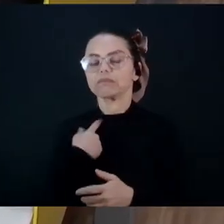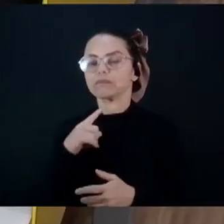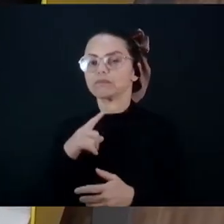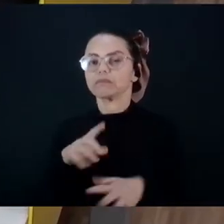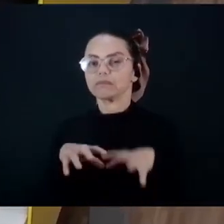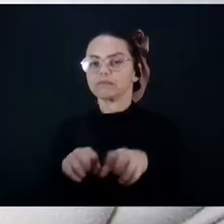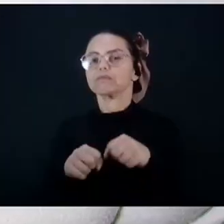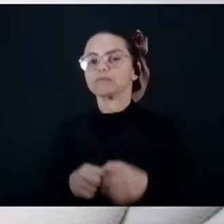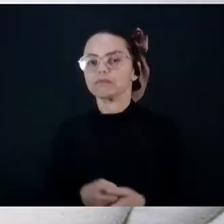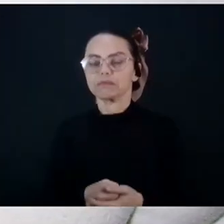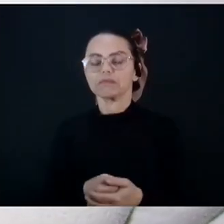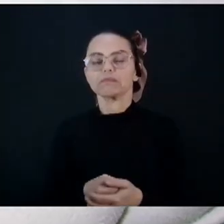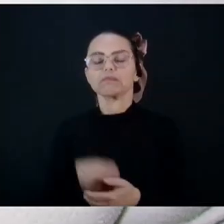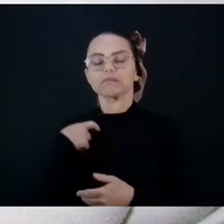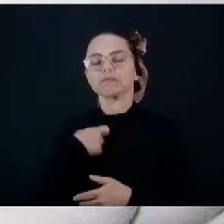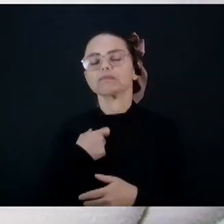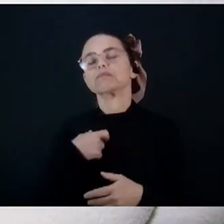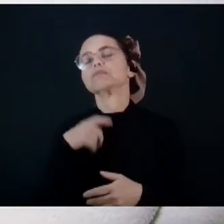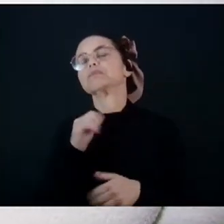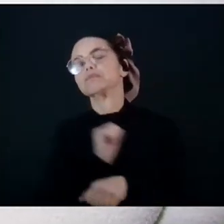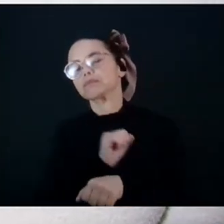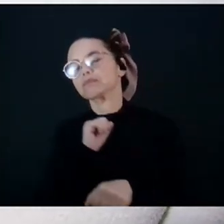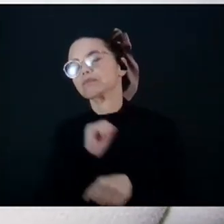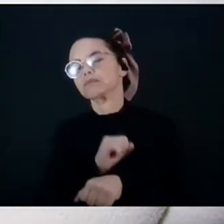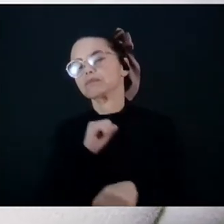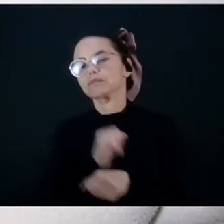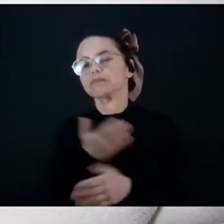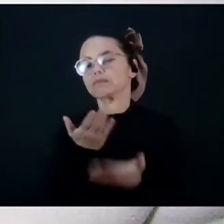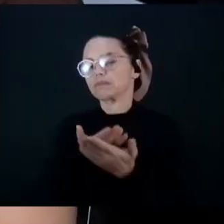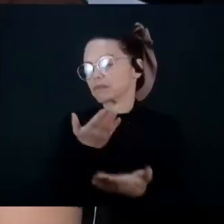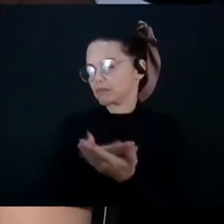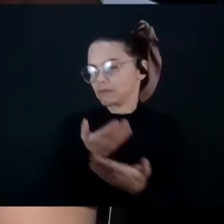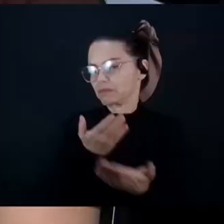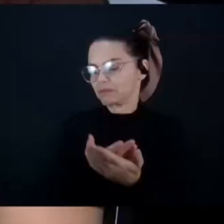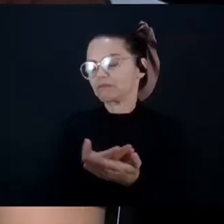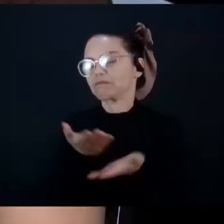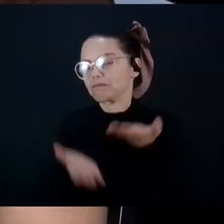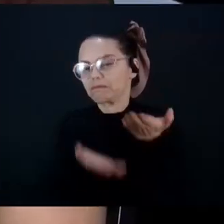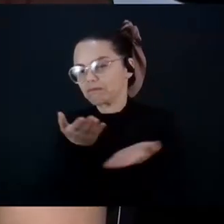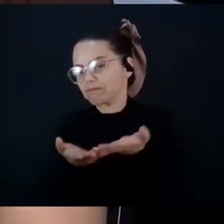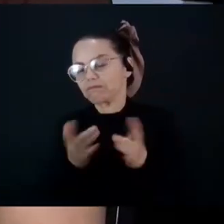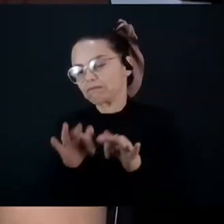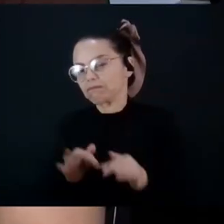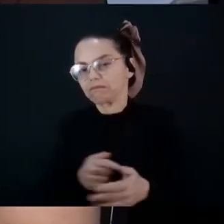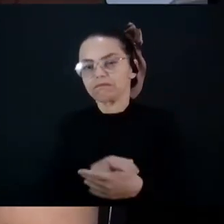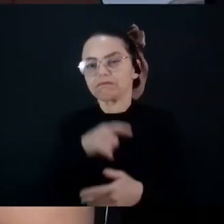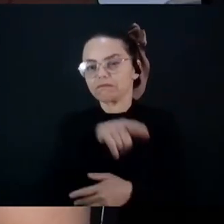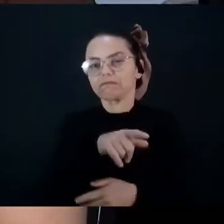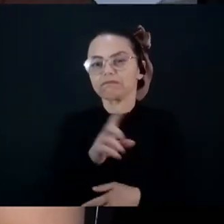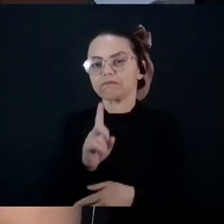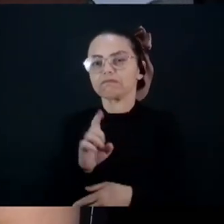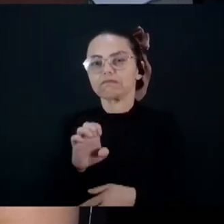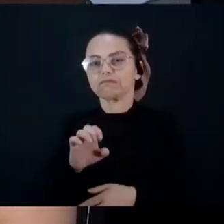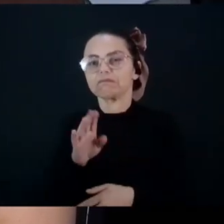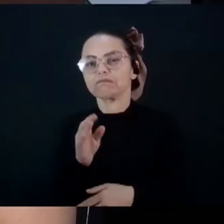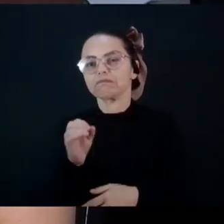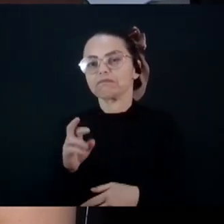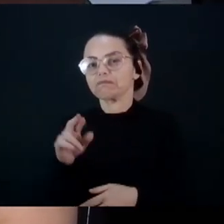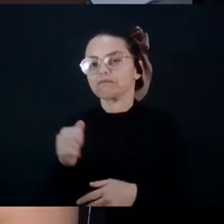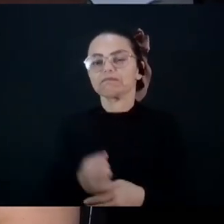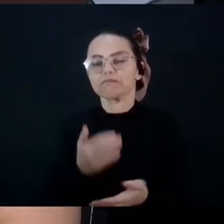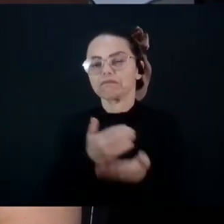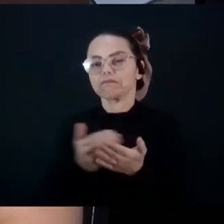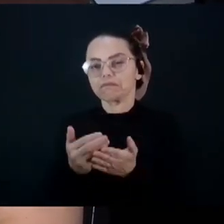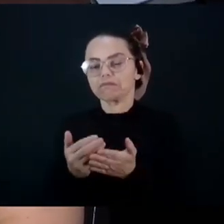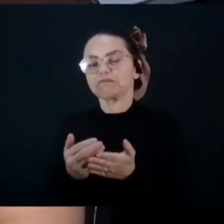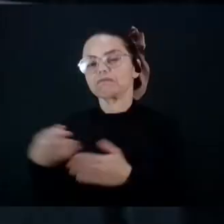o fim de uma longa jornada de estudos e dedicação. É o caso da Débora, que agora inicia uma